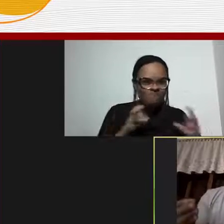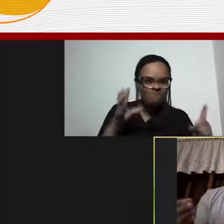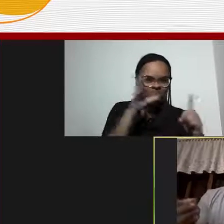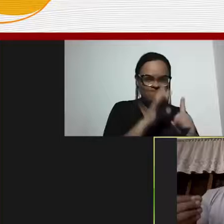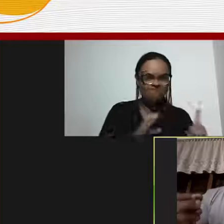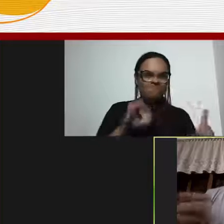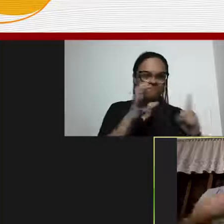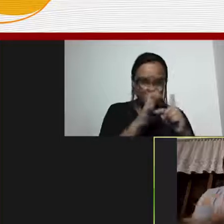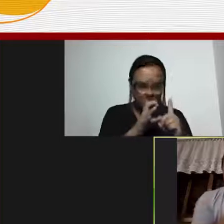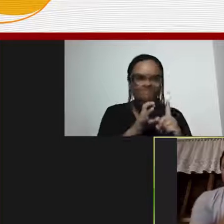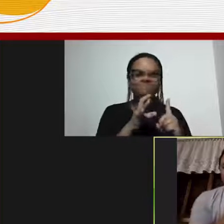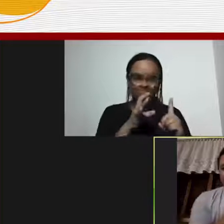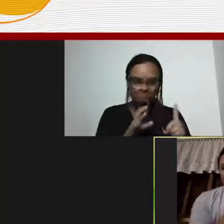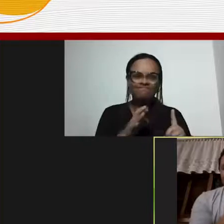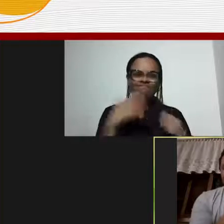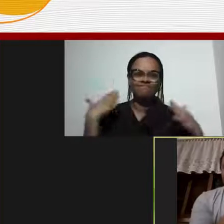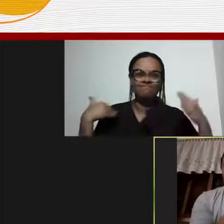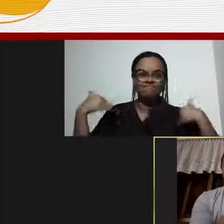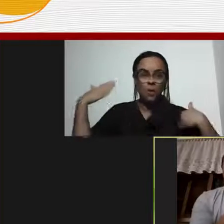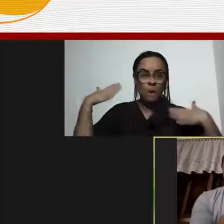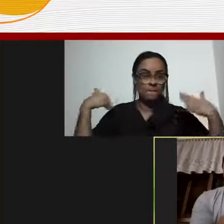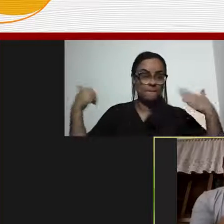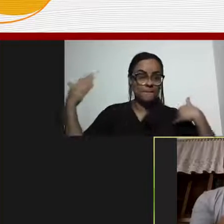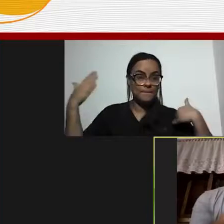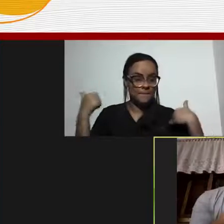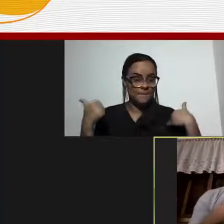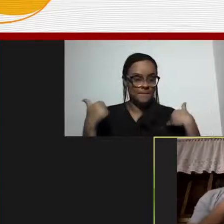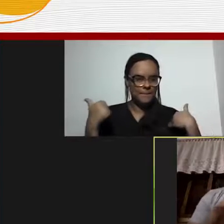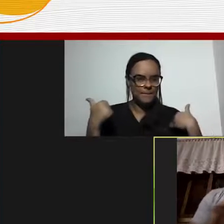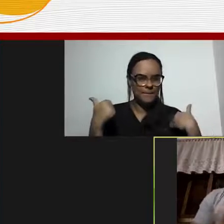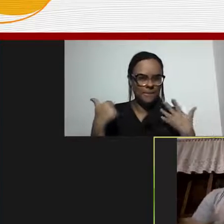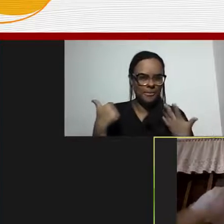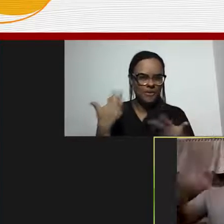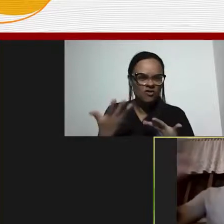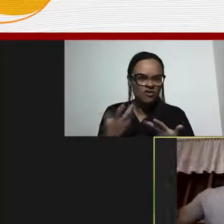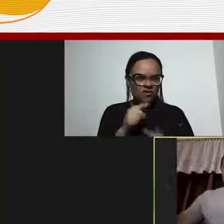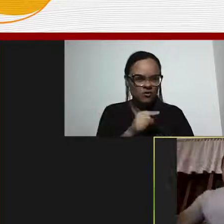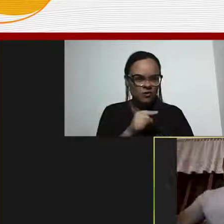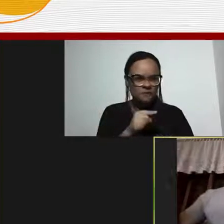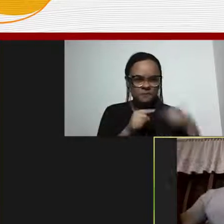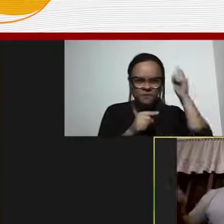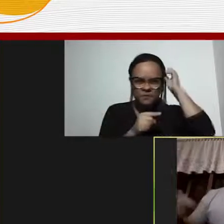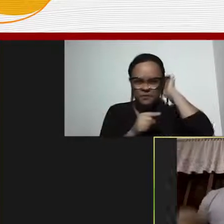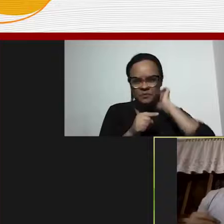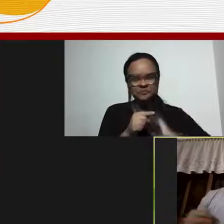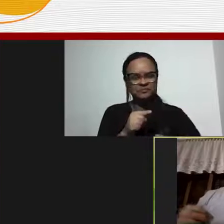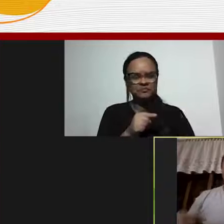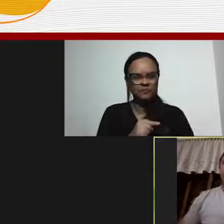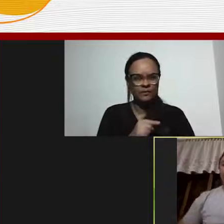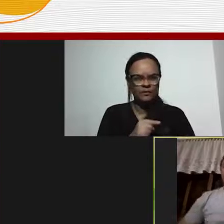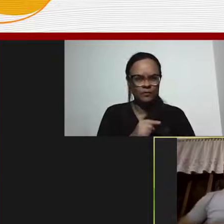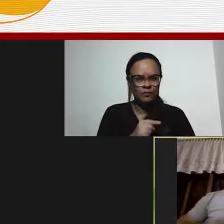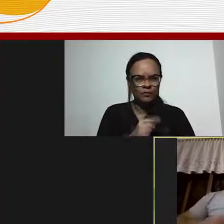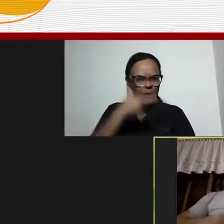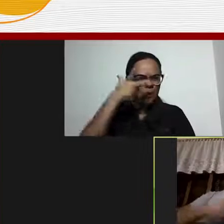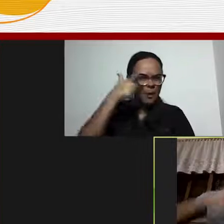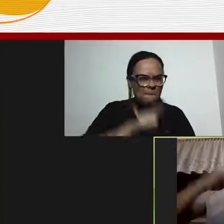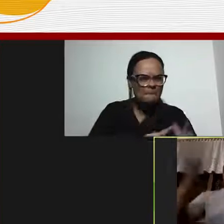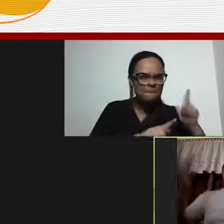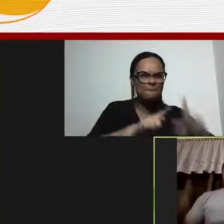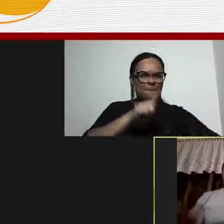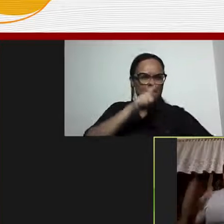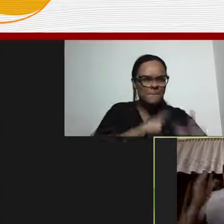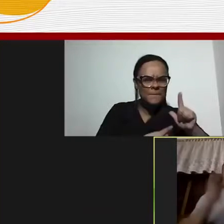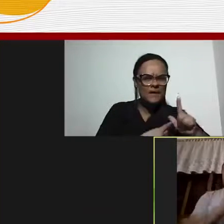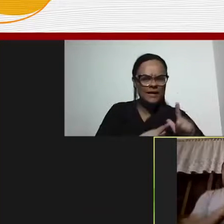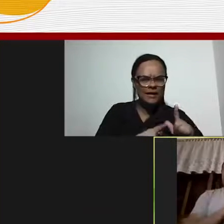muito grande. Só que as pessoas vinham para mim e falavam: não era que eu desse o meu melhor, não era que eu pudesse estar